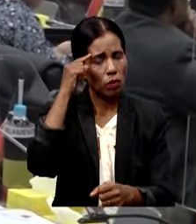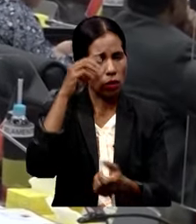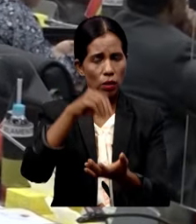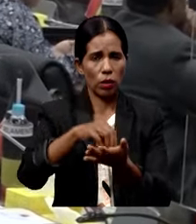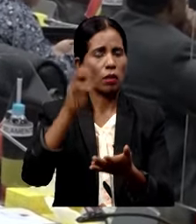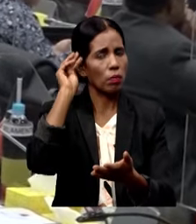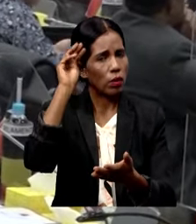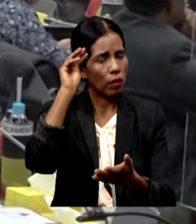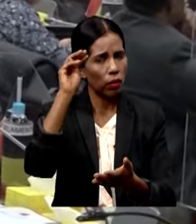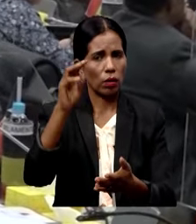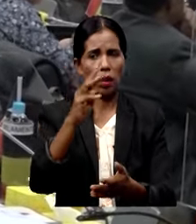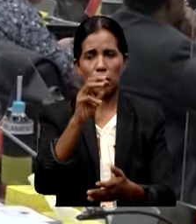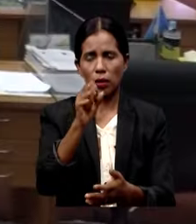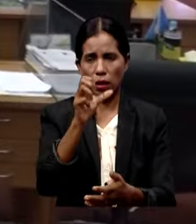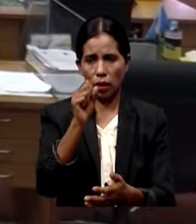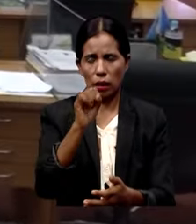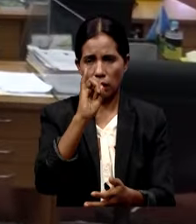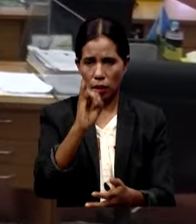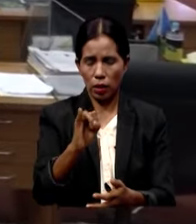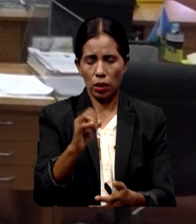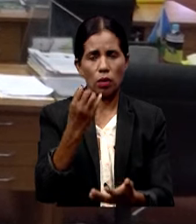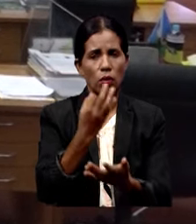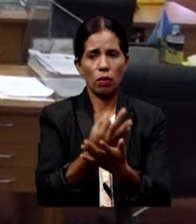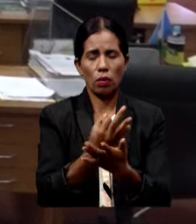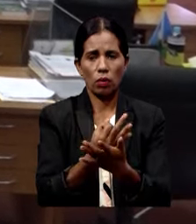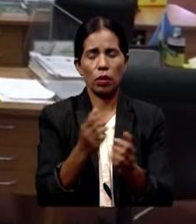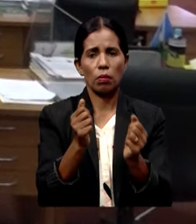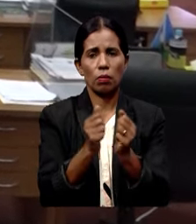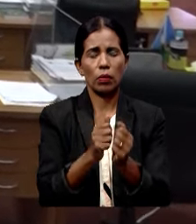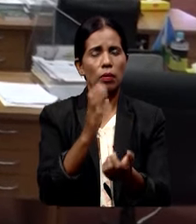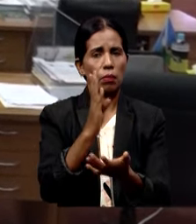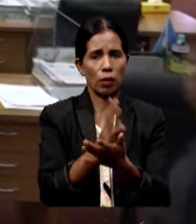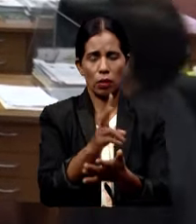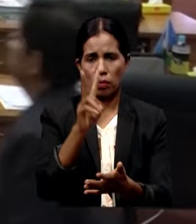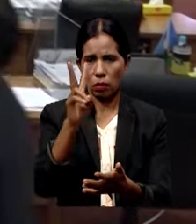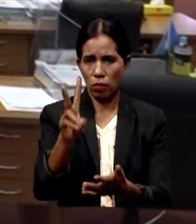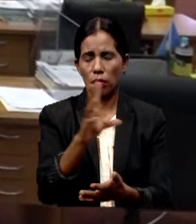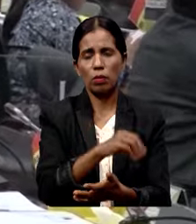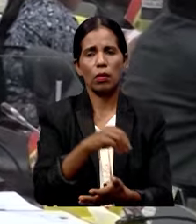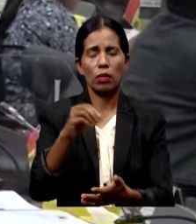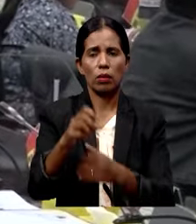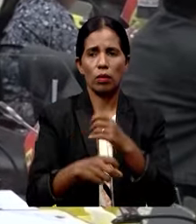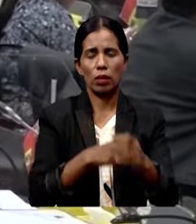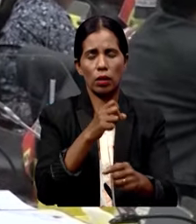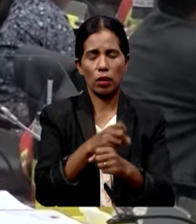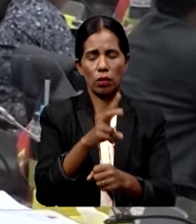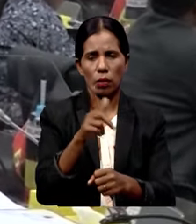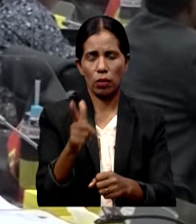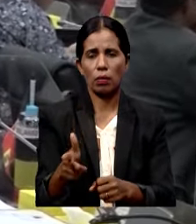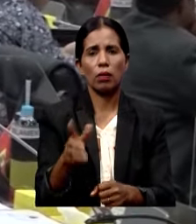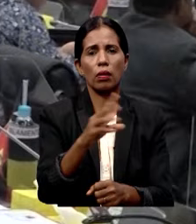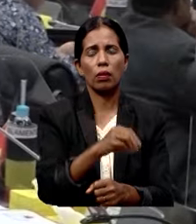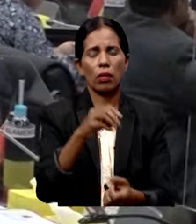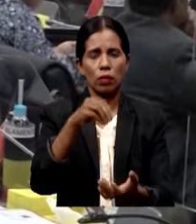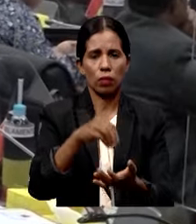ministério solidariedade social no inclusão ho montante tokon rua no tina rihun rua ro nolur sinhat tumba tokon ida